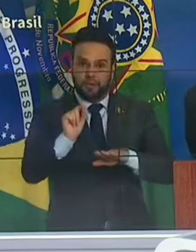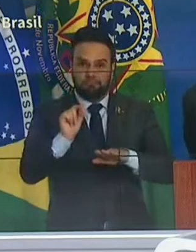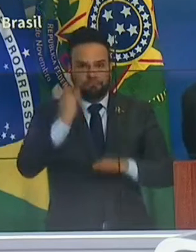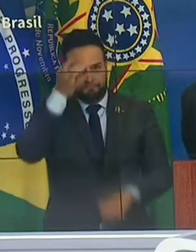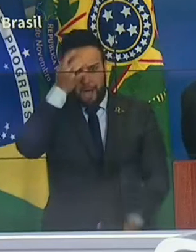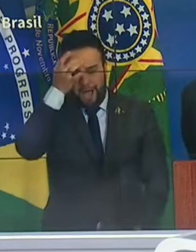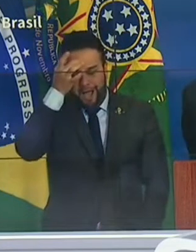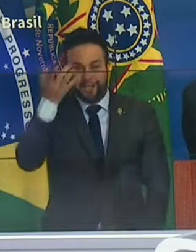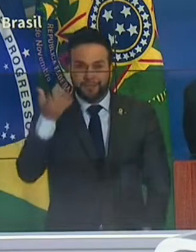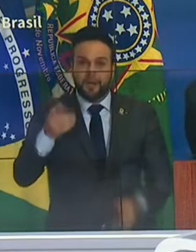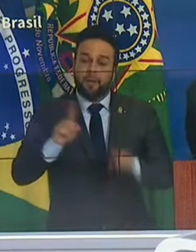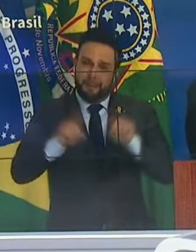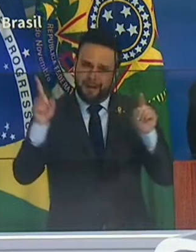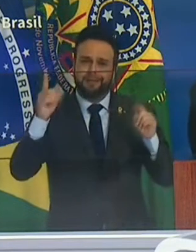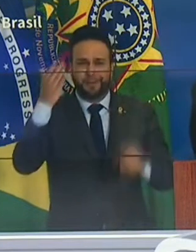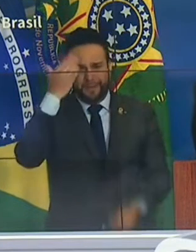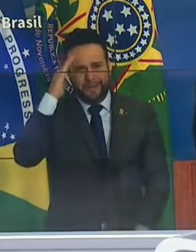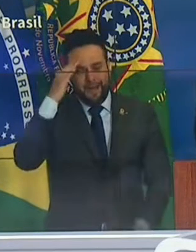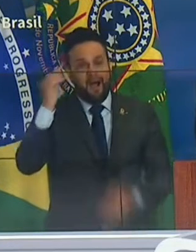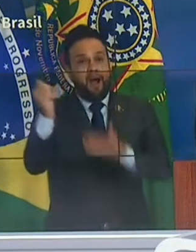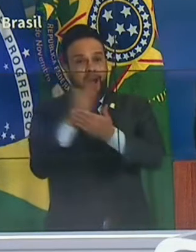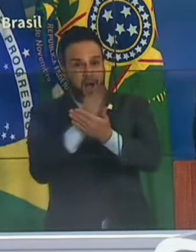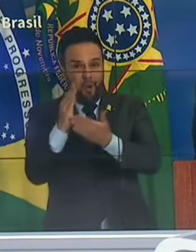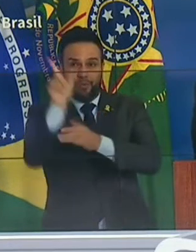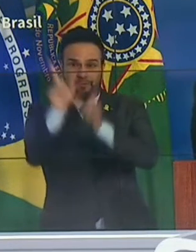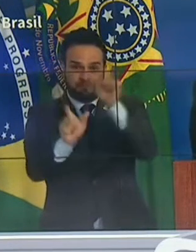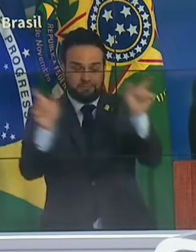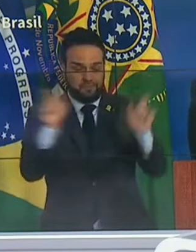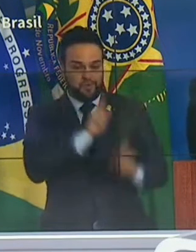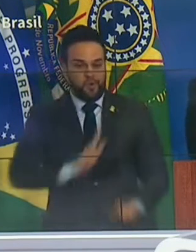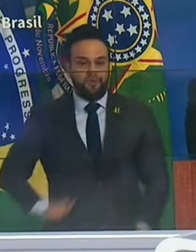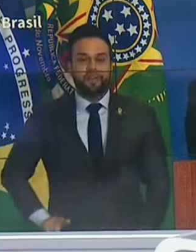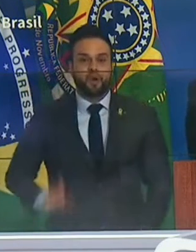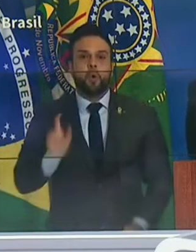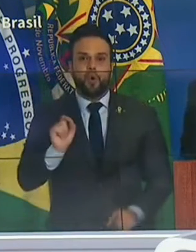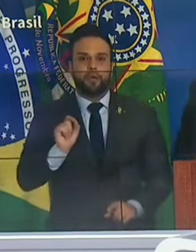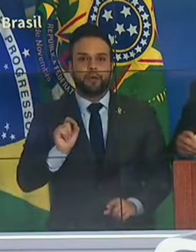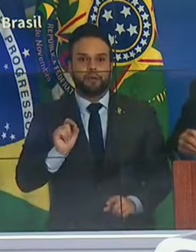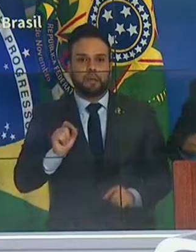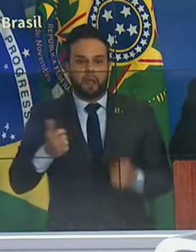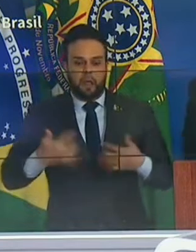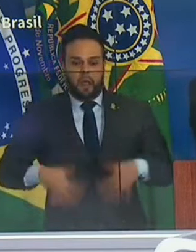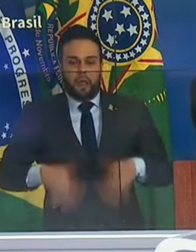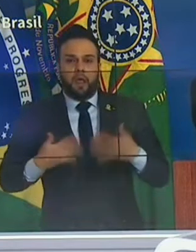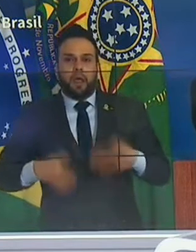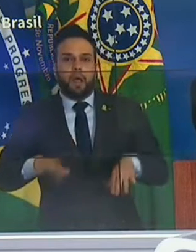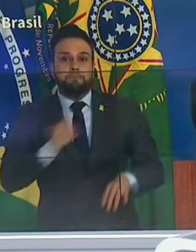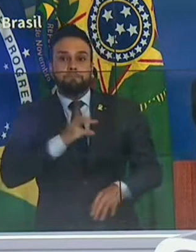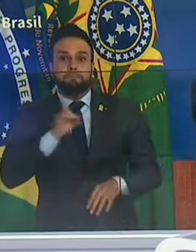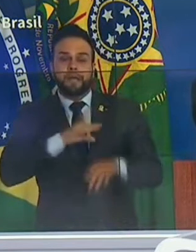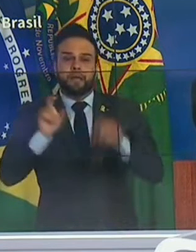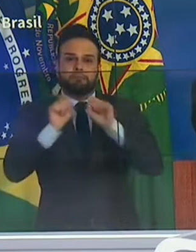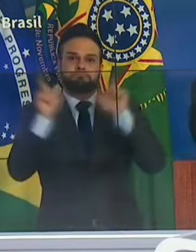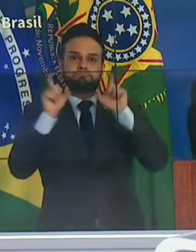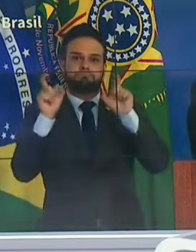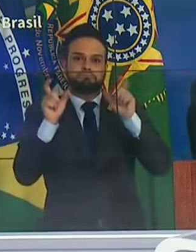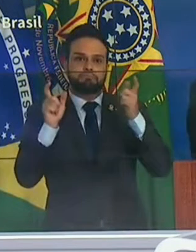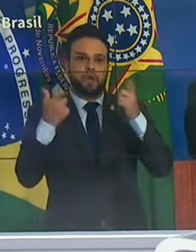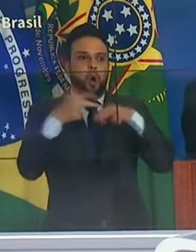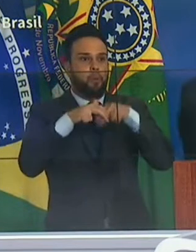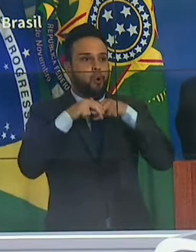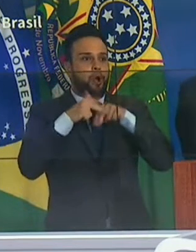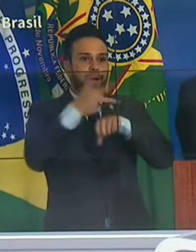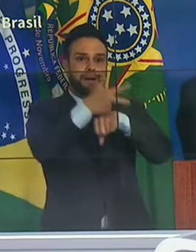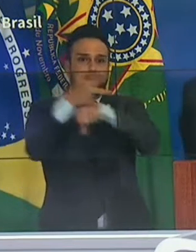eu entendo que alguns governadores foram tomados pelo Pânico proporcionado por essa mídia